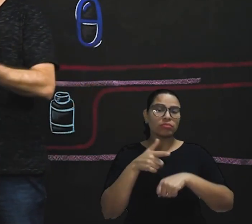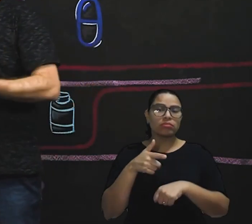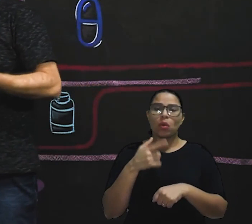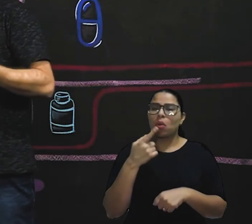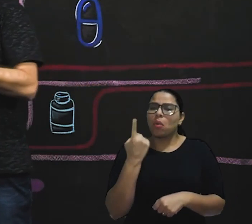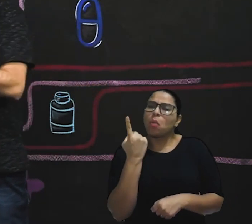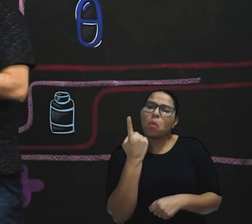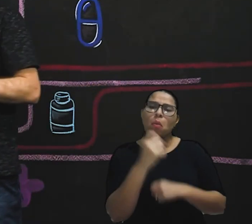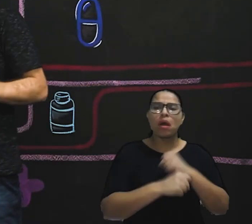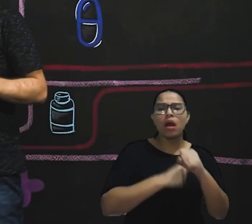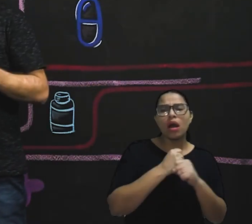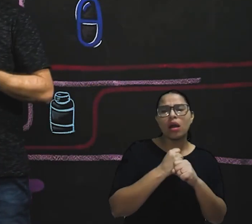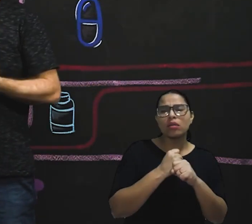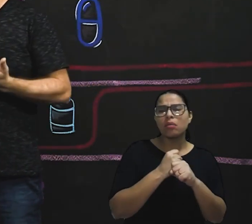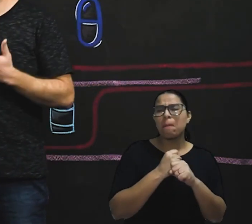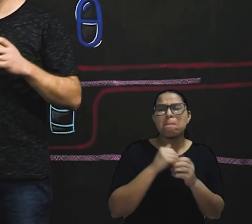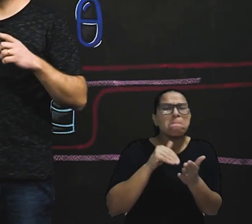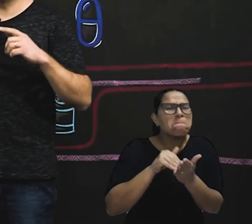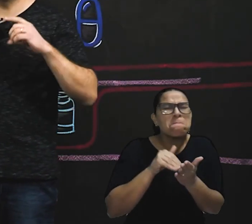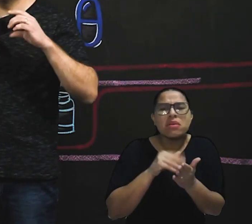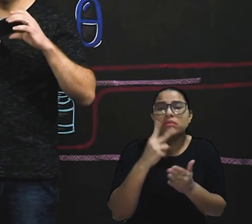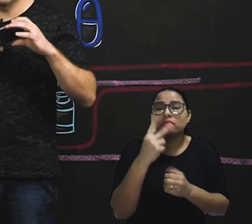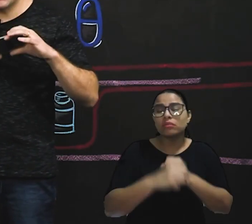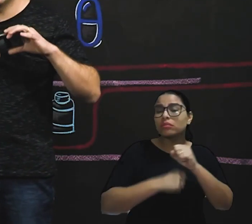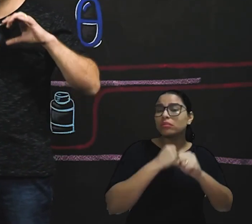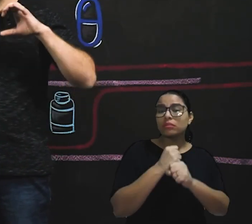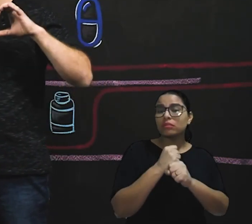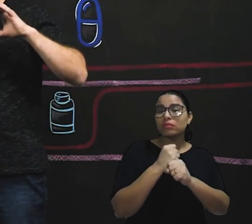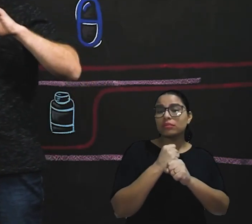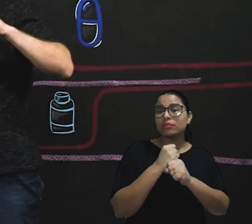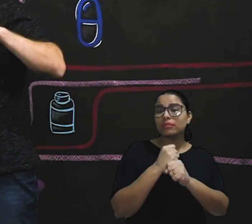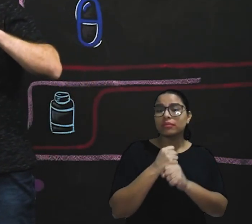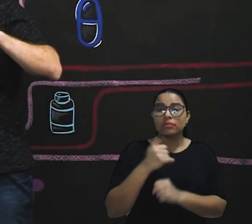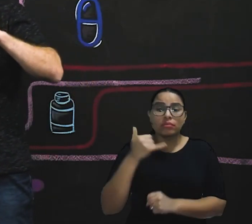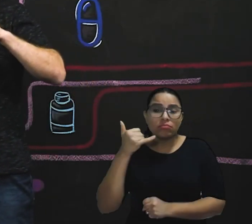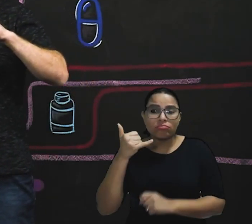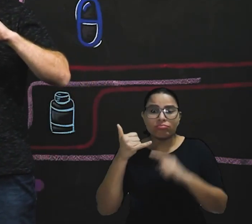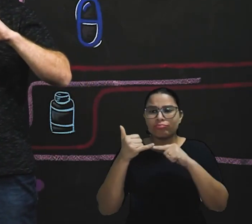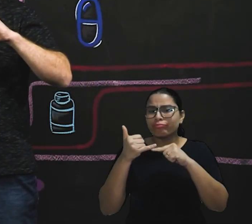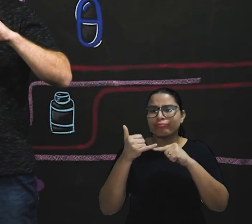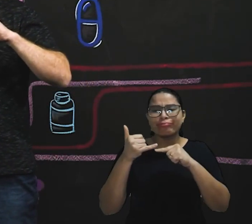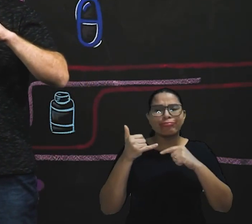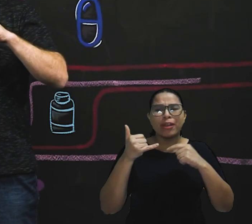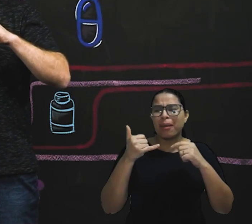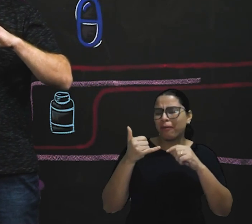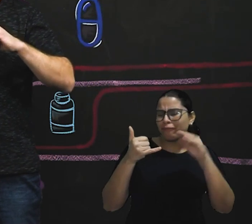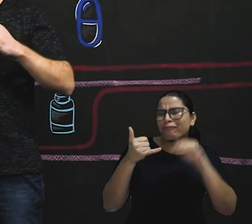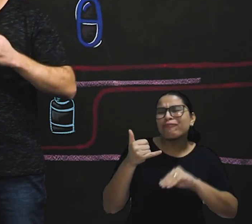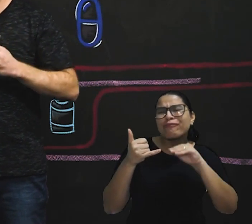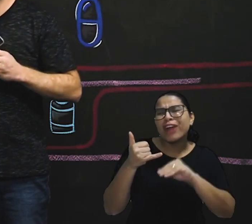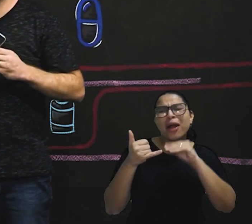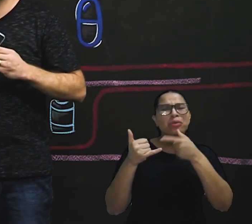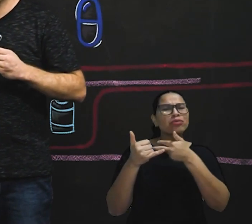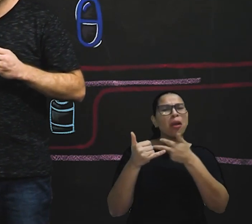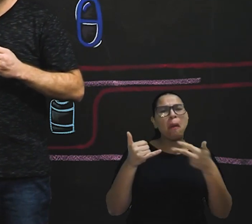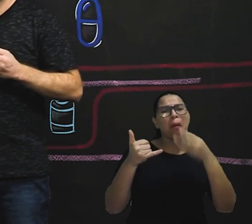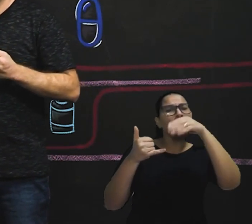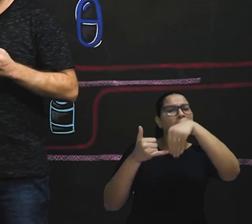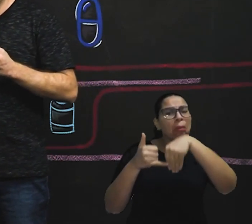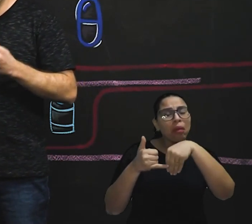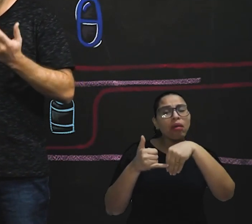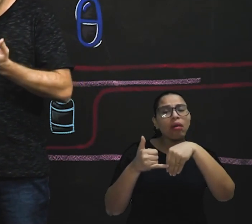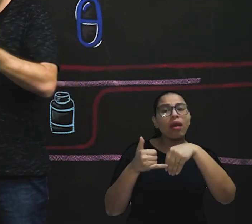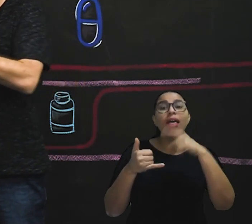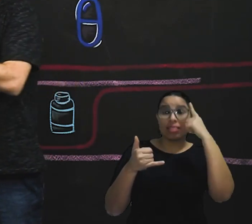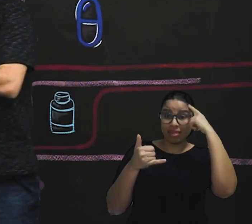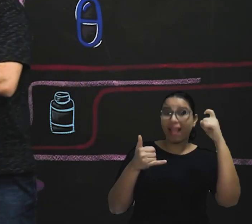muito lá, 1, no máximo 2 anos, ele já não atende mais aquilo que você precisa? A ideia é justamente isso,